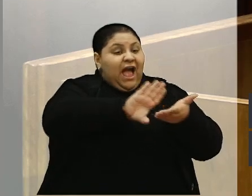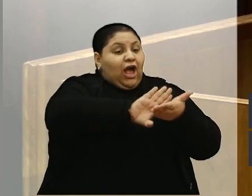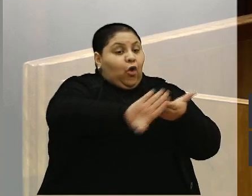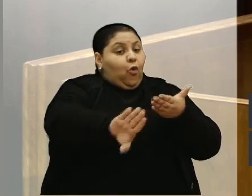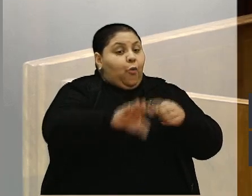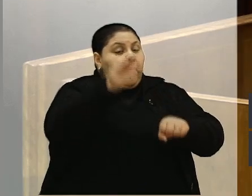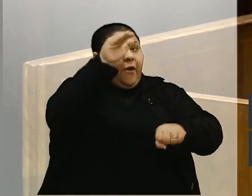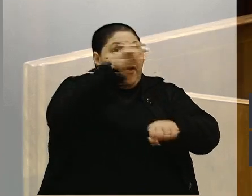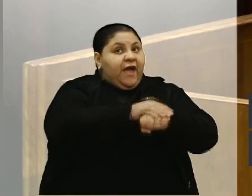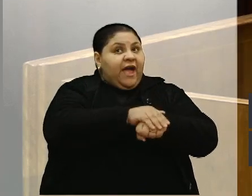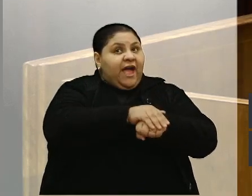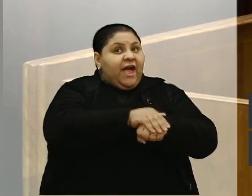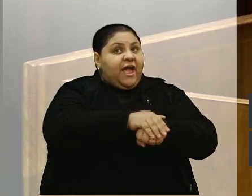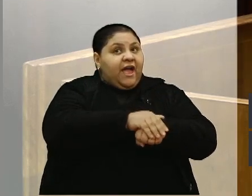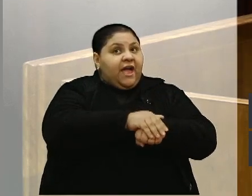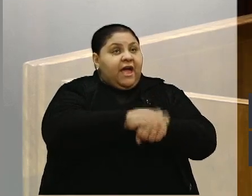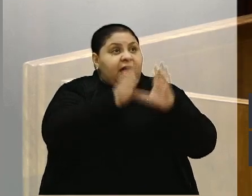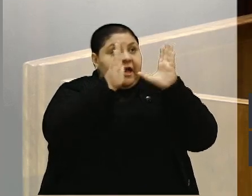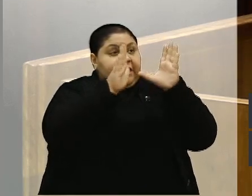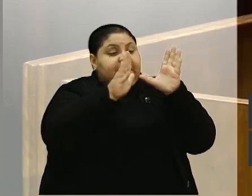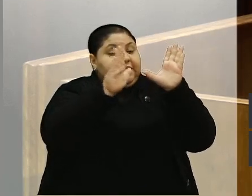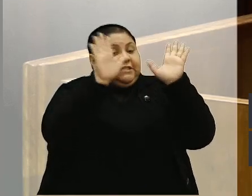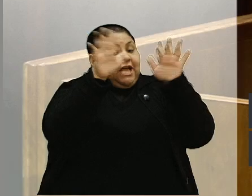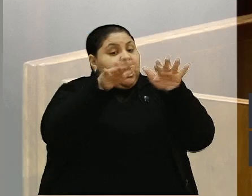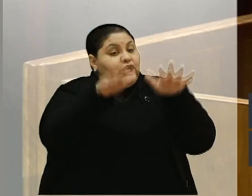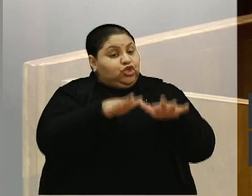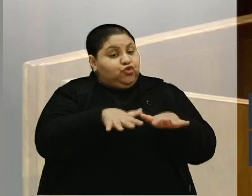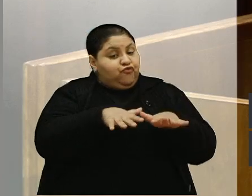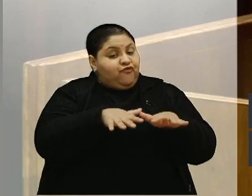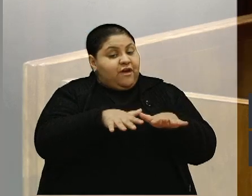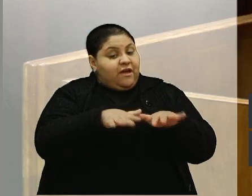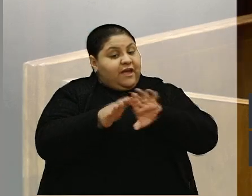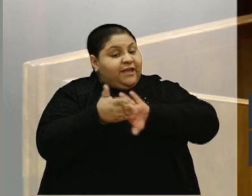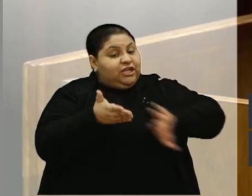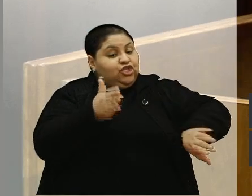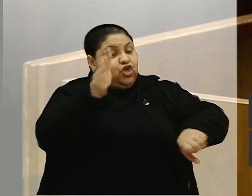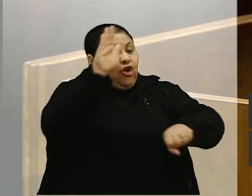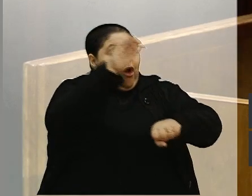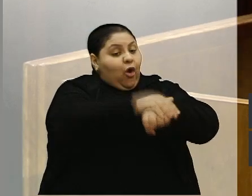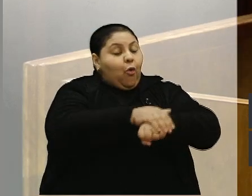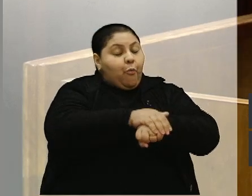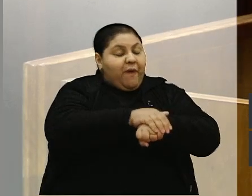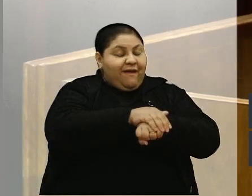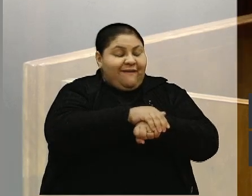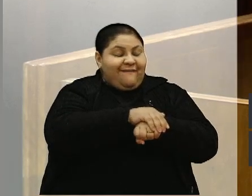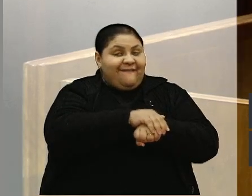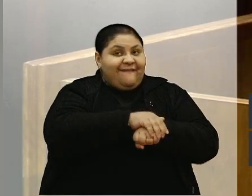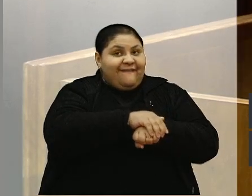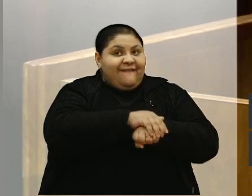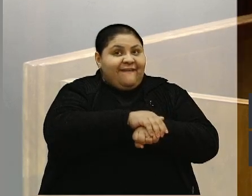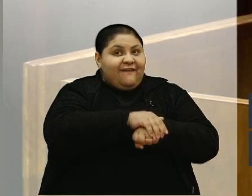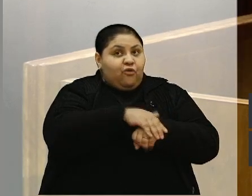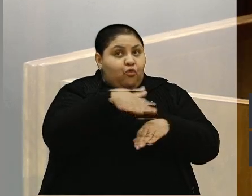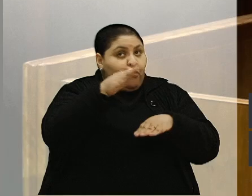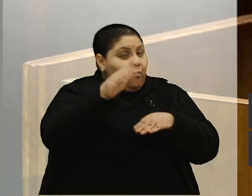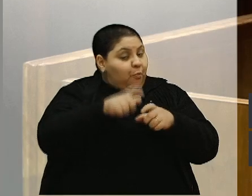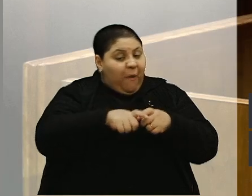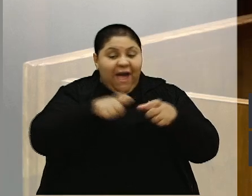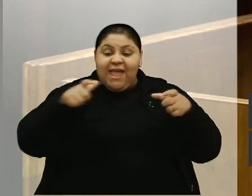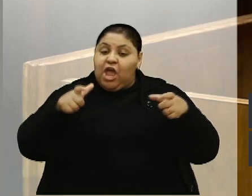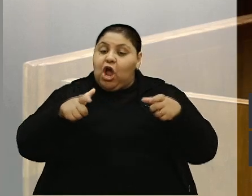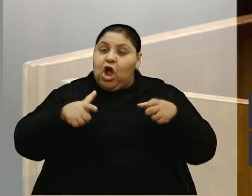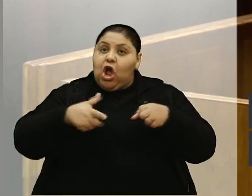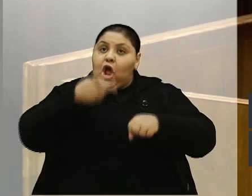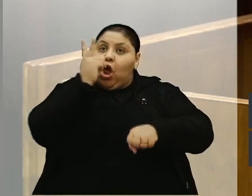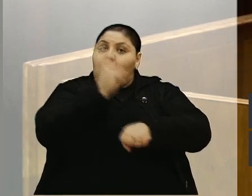A chuva tirou, agradeço a chuva, que tirou das costas de vocês o maior empréstimo, tá? Que ia